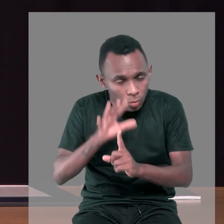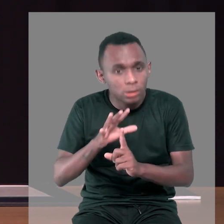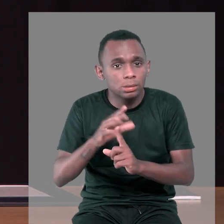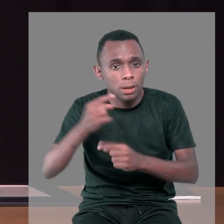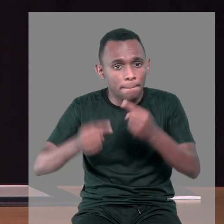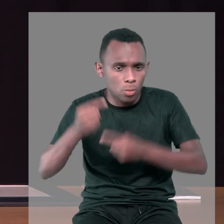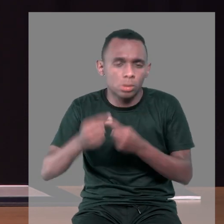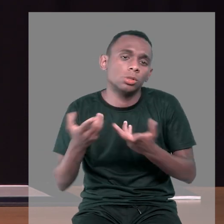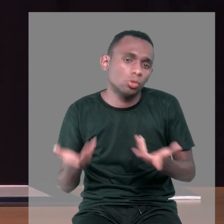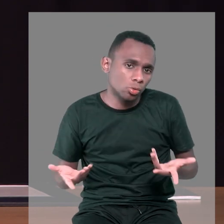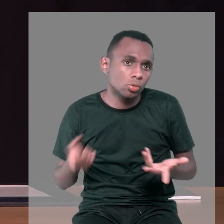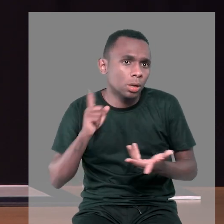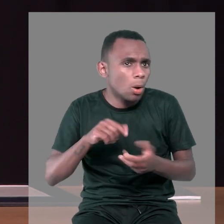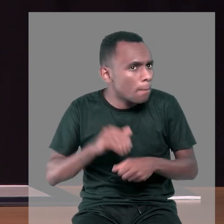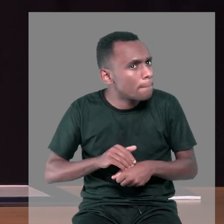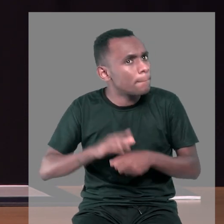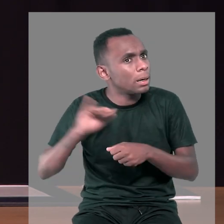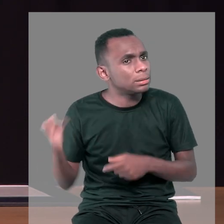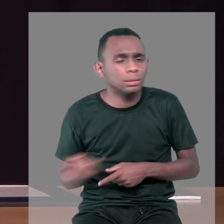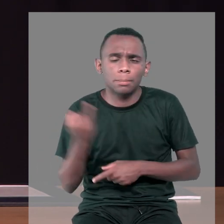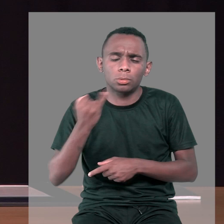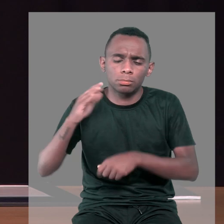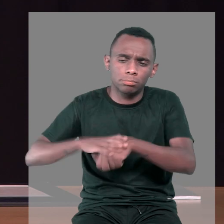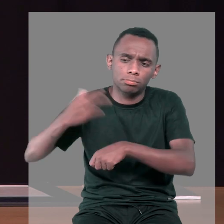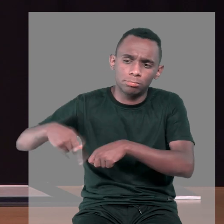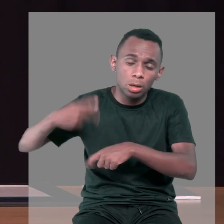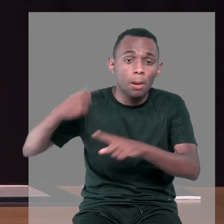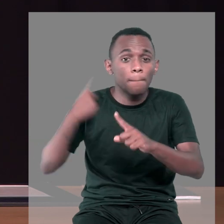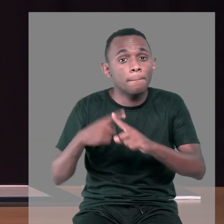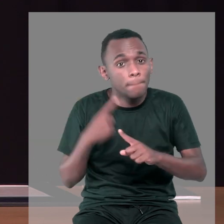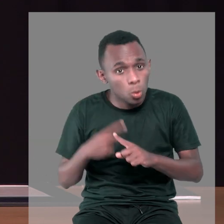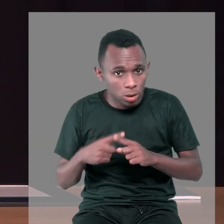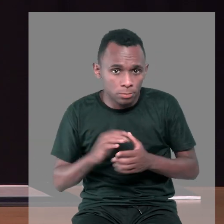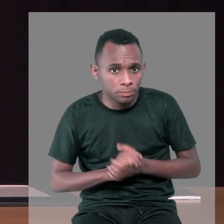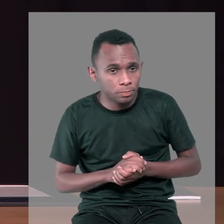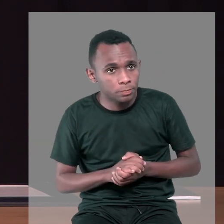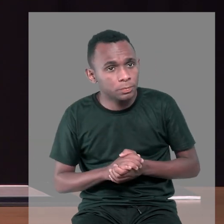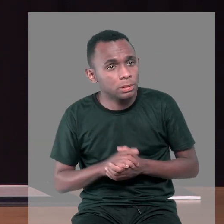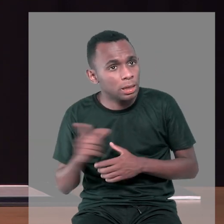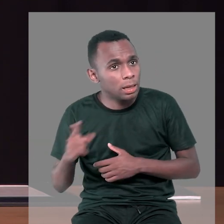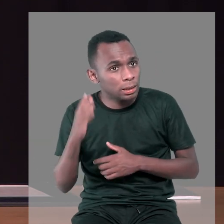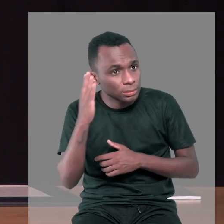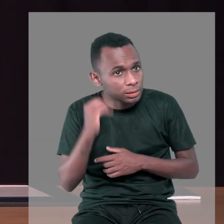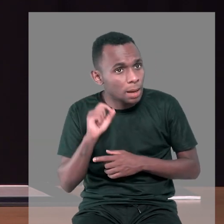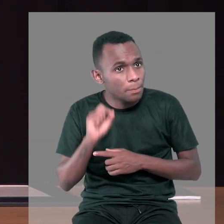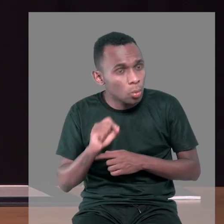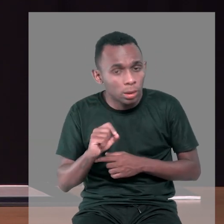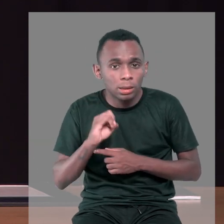isso que é o mais importante para ela. Porque ela sabe que se ela,